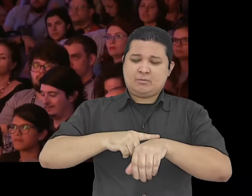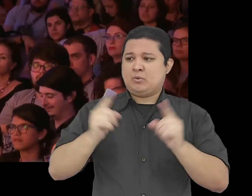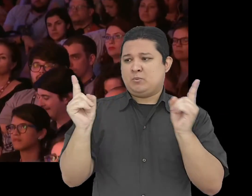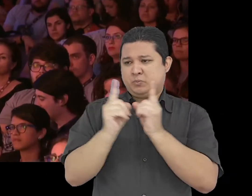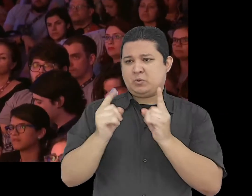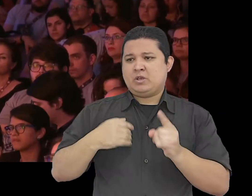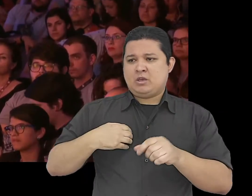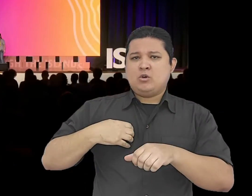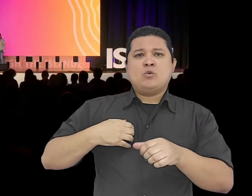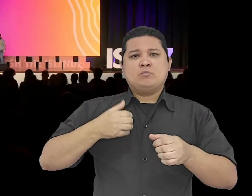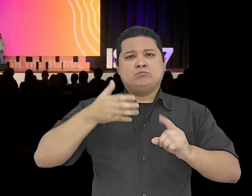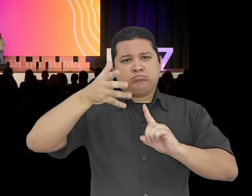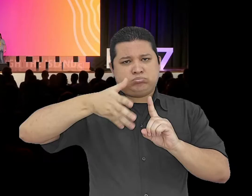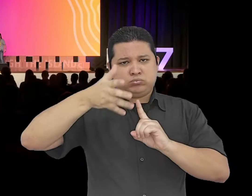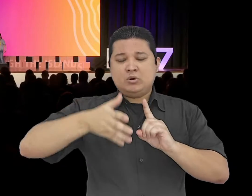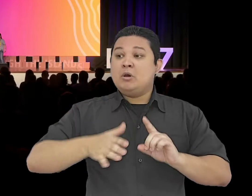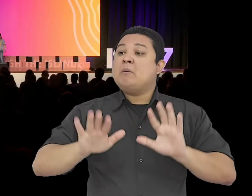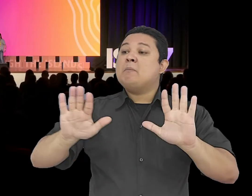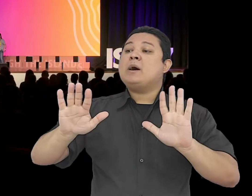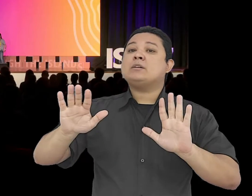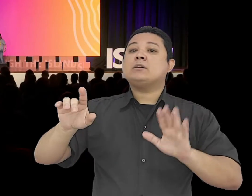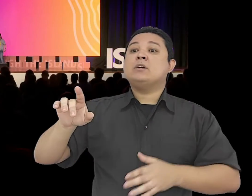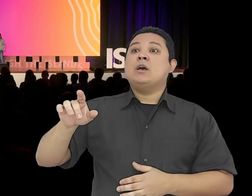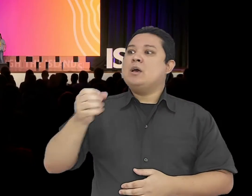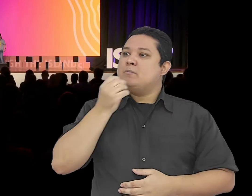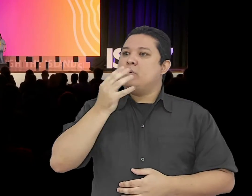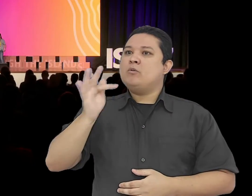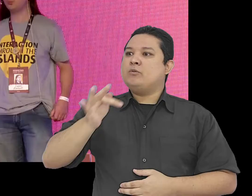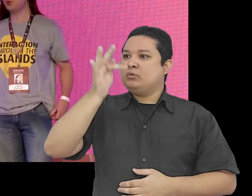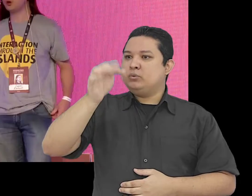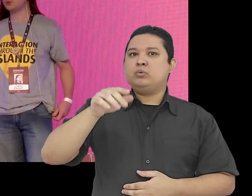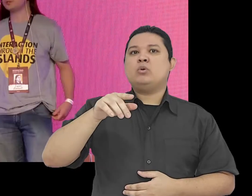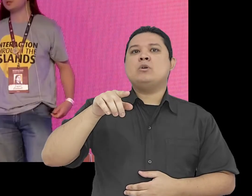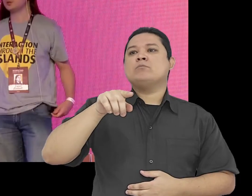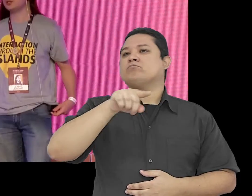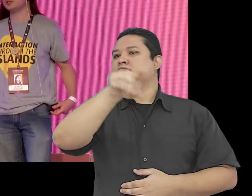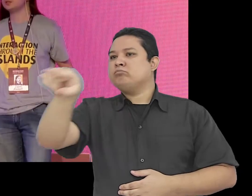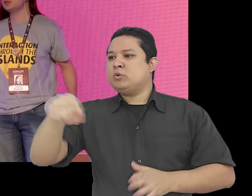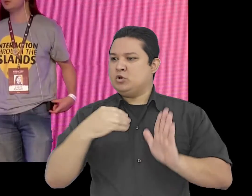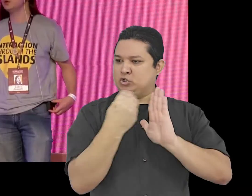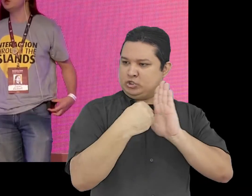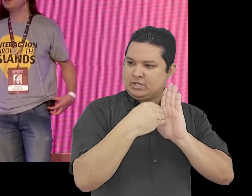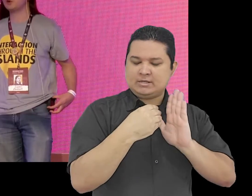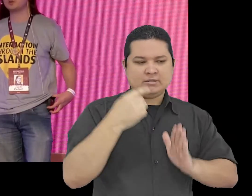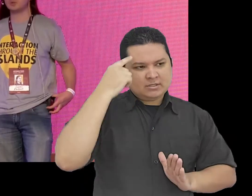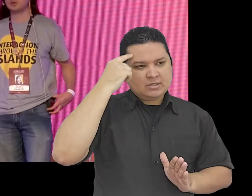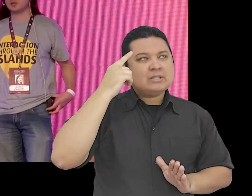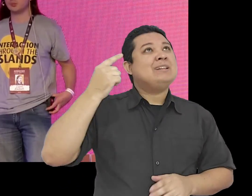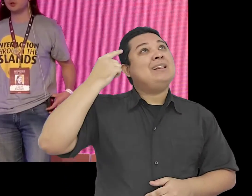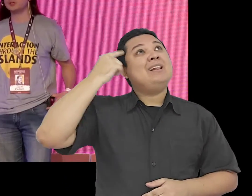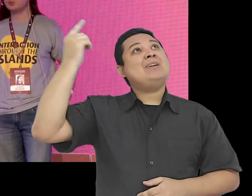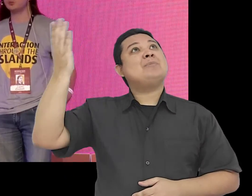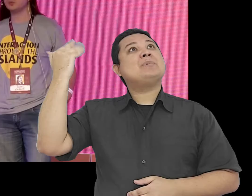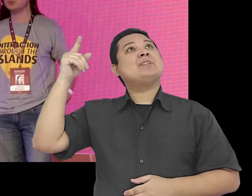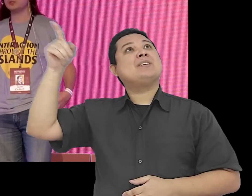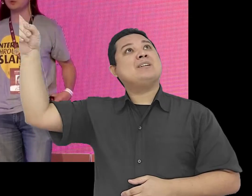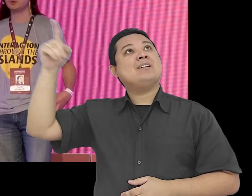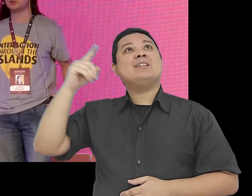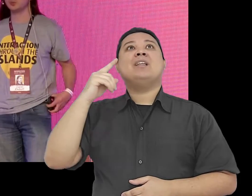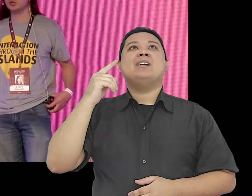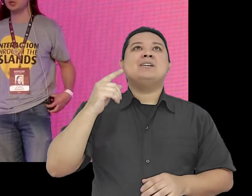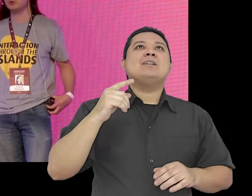curto, rápido, é uma coisa que as pessoas, na hora que forem desenvolver algo, vão falar assim, pô, cara, mas será que isso aqui está acessível? E vai começar a pensar, porque é sempre um